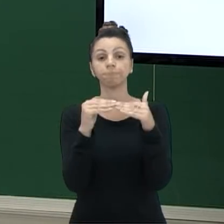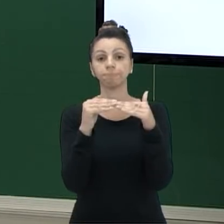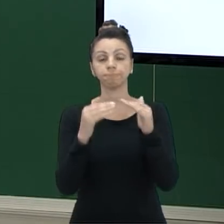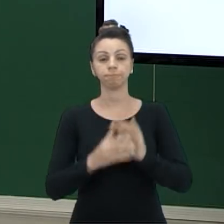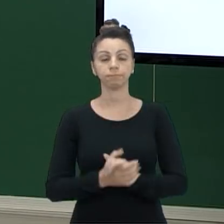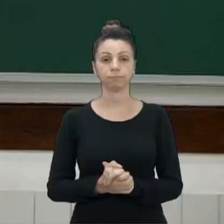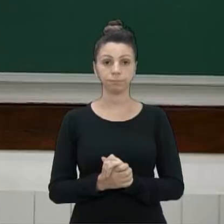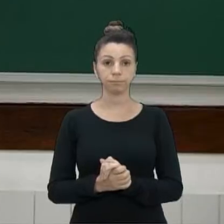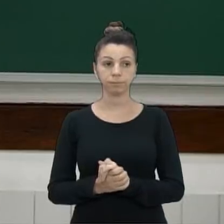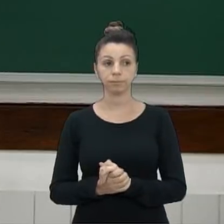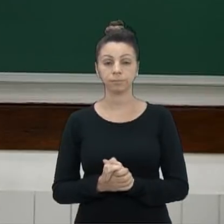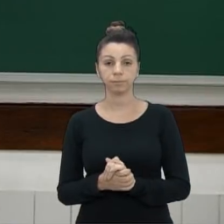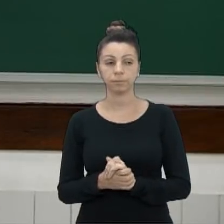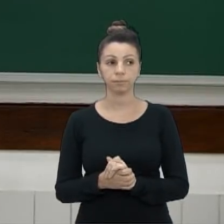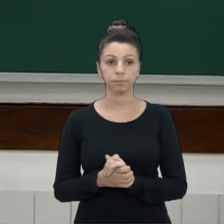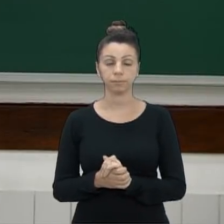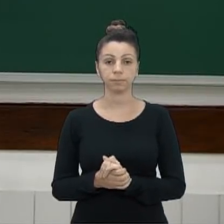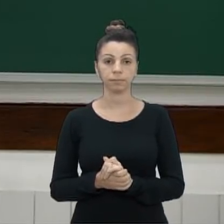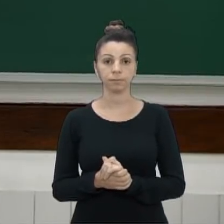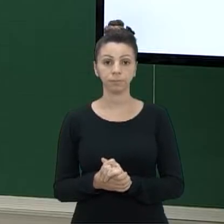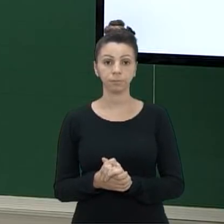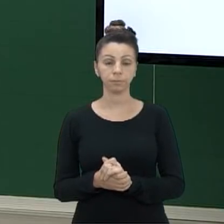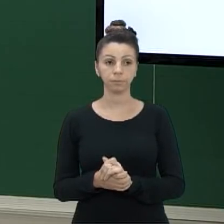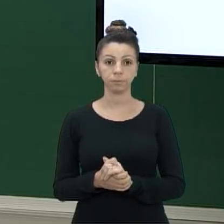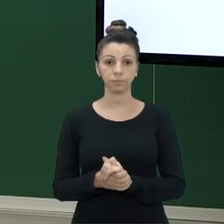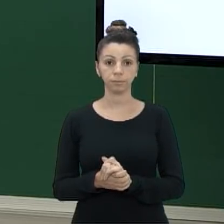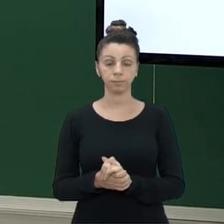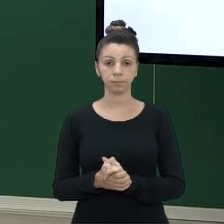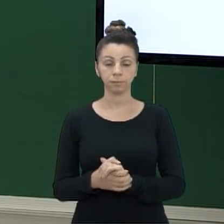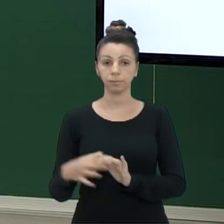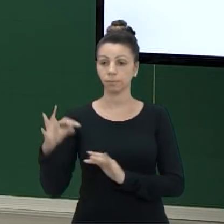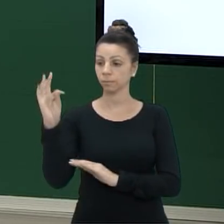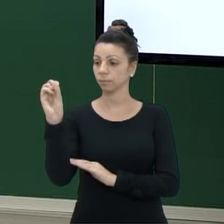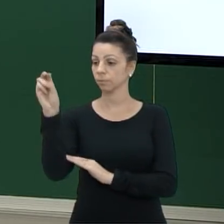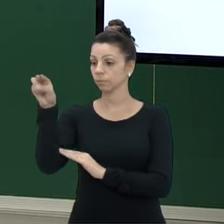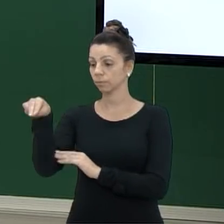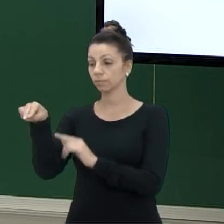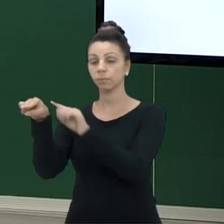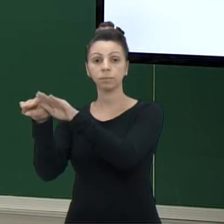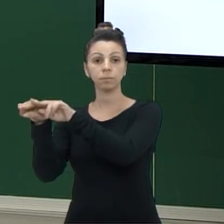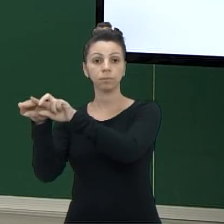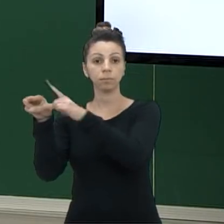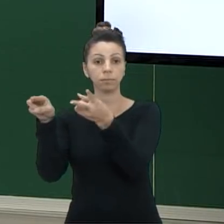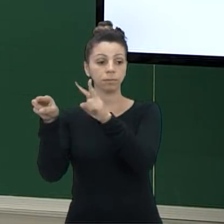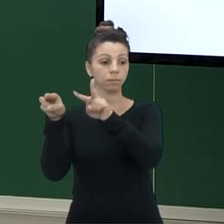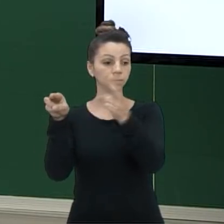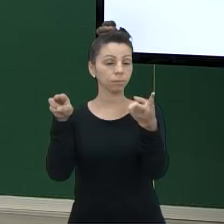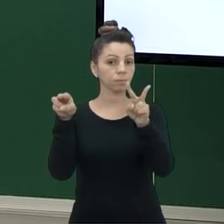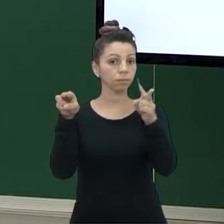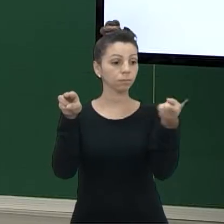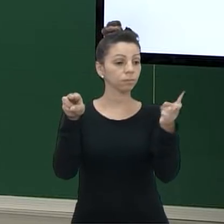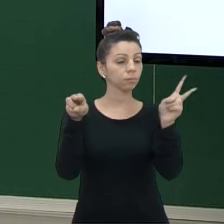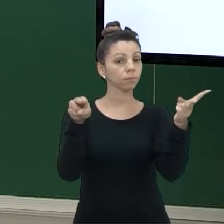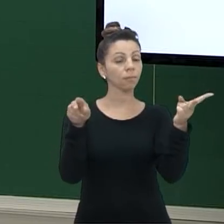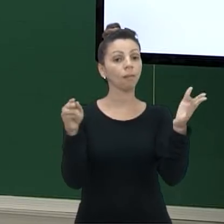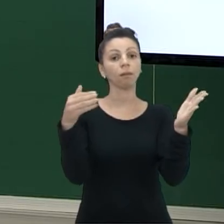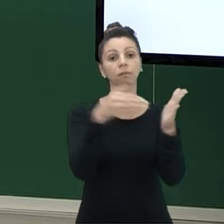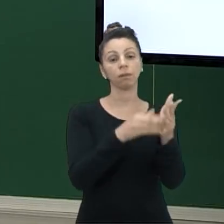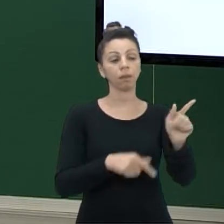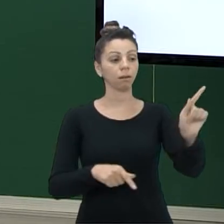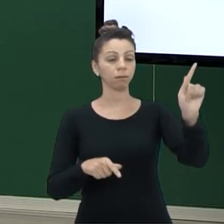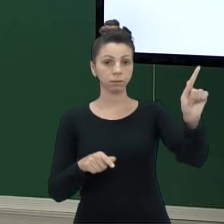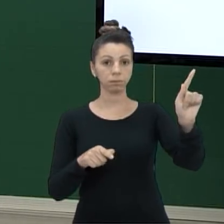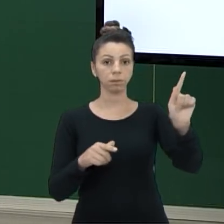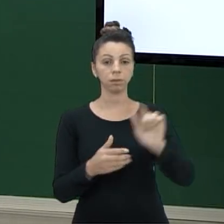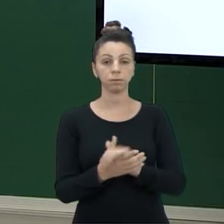A gente transformou uma unidade de tonelada para uma unidade de grama. Fomos em dois extremos da